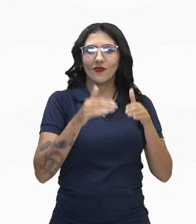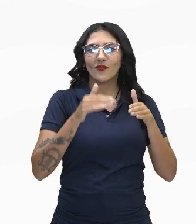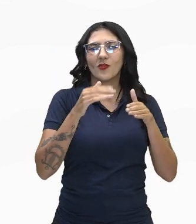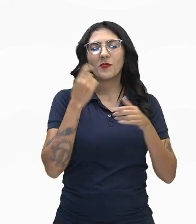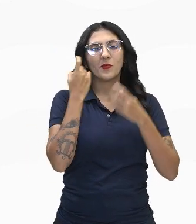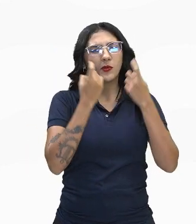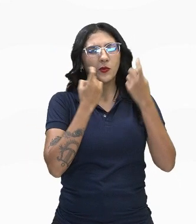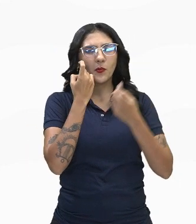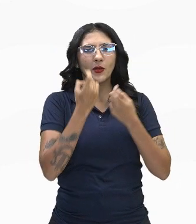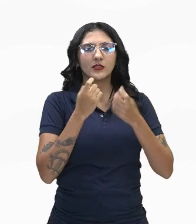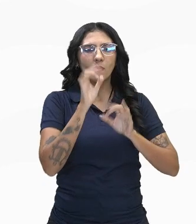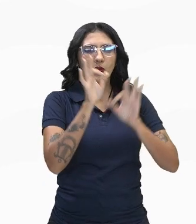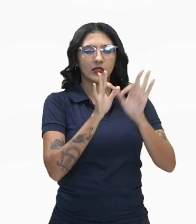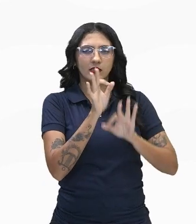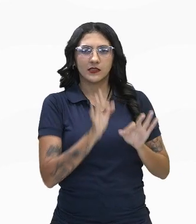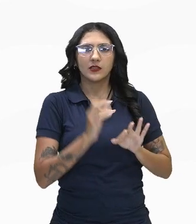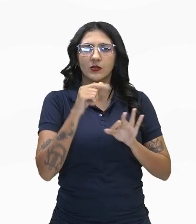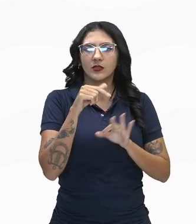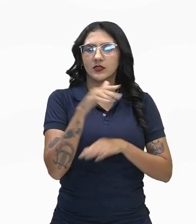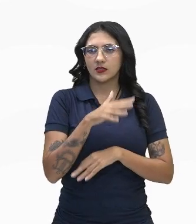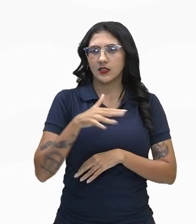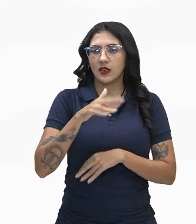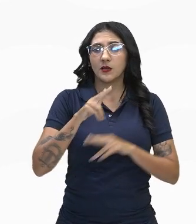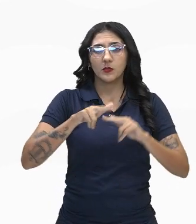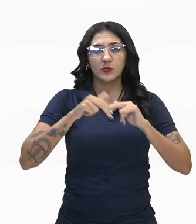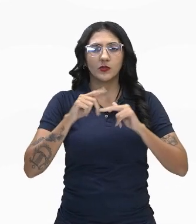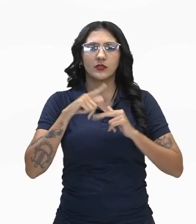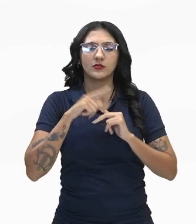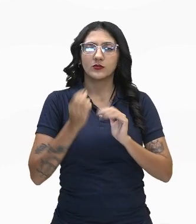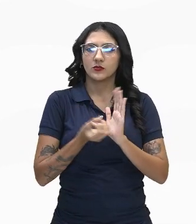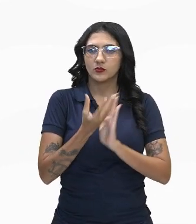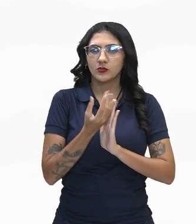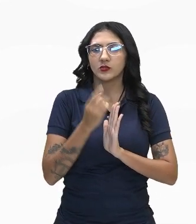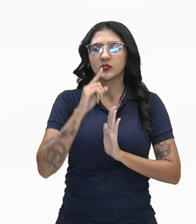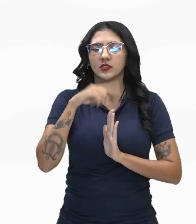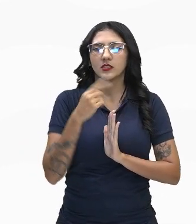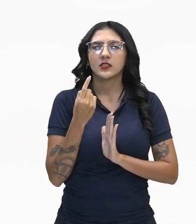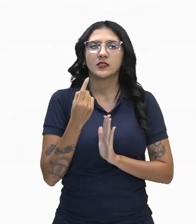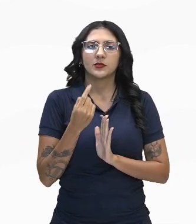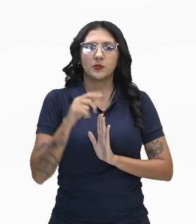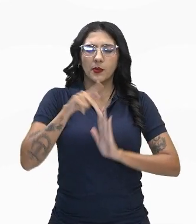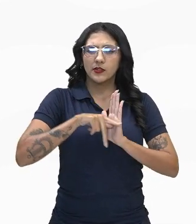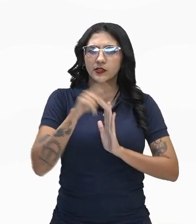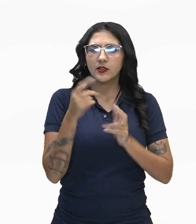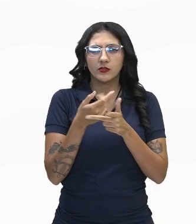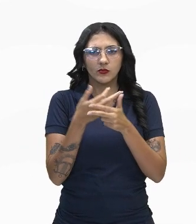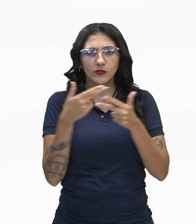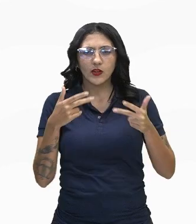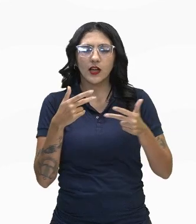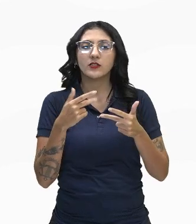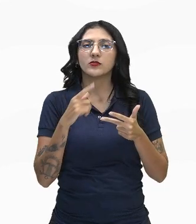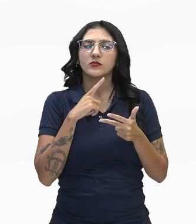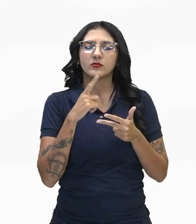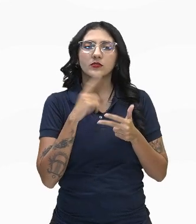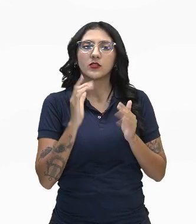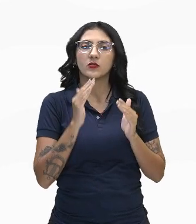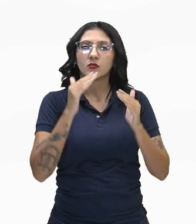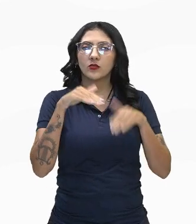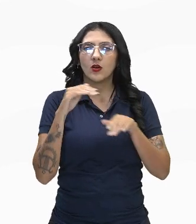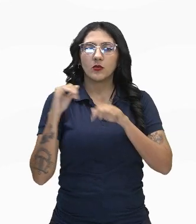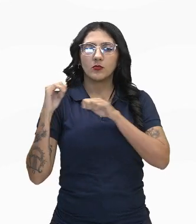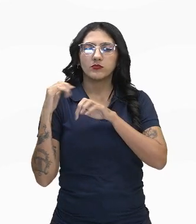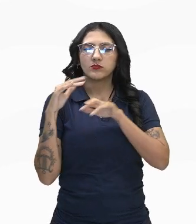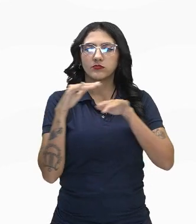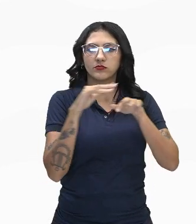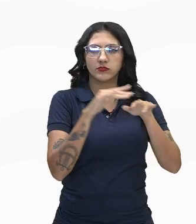realmente para habitar. Então, vai existir esses projetos e políticas que acabam estando sendo voltadas à ocupação e